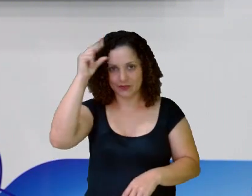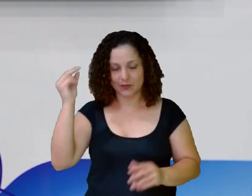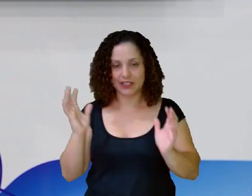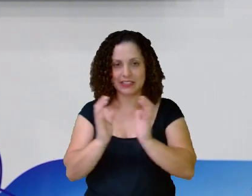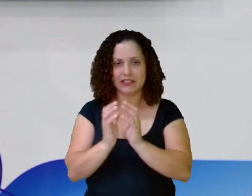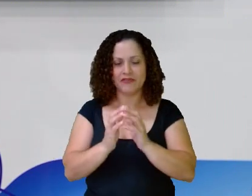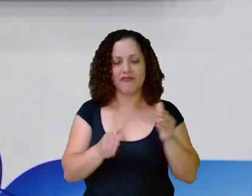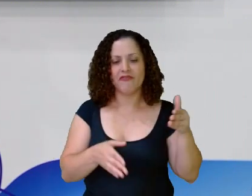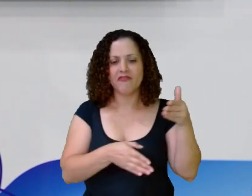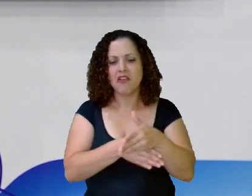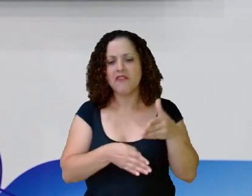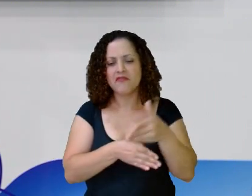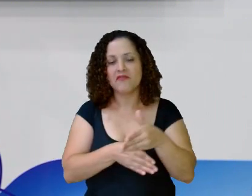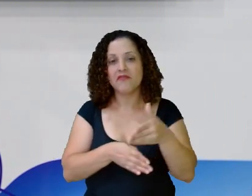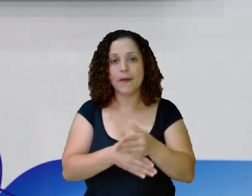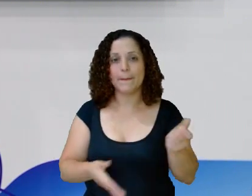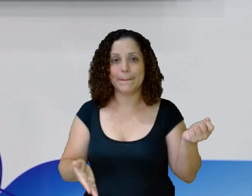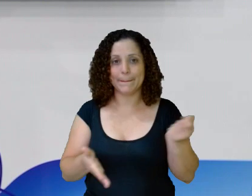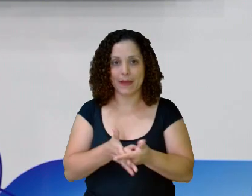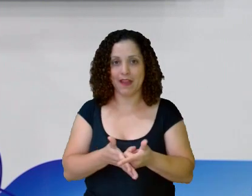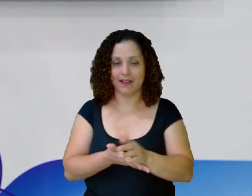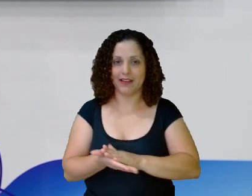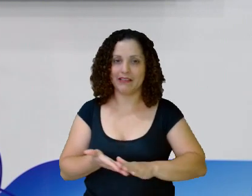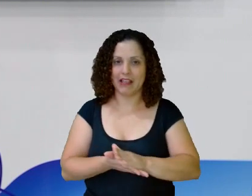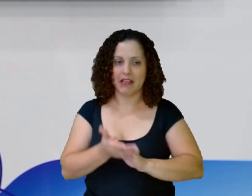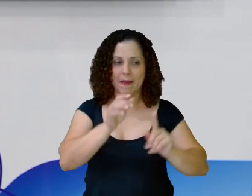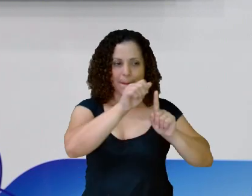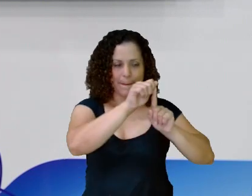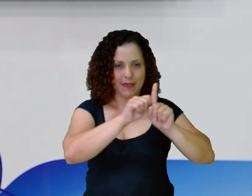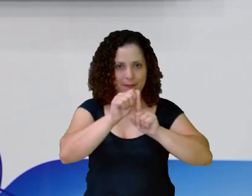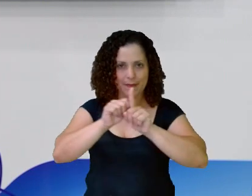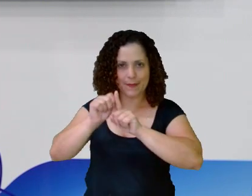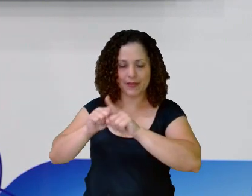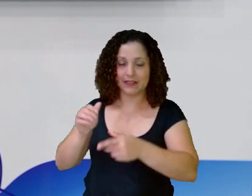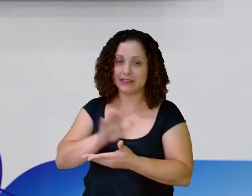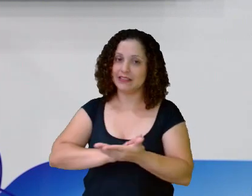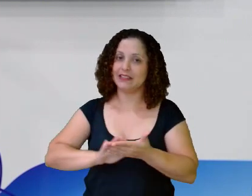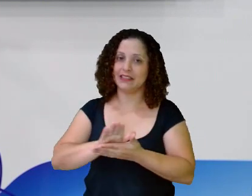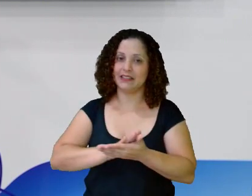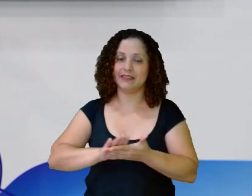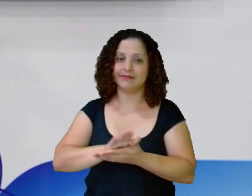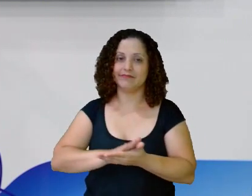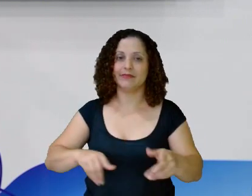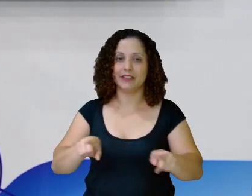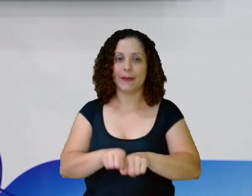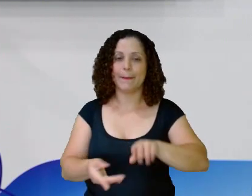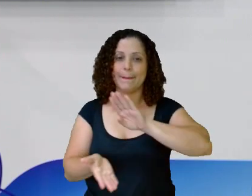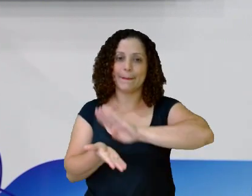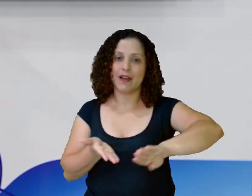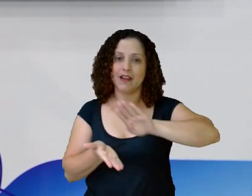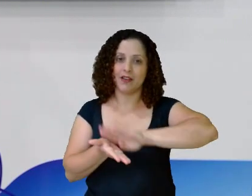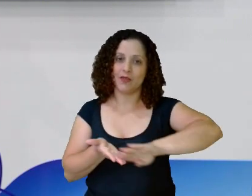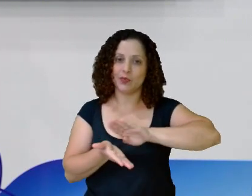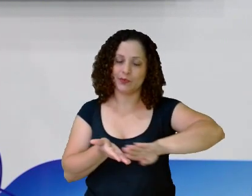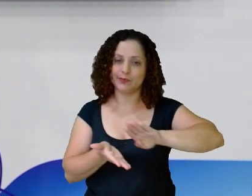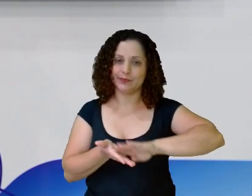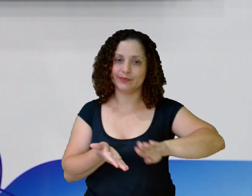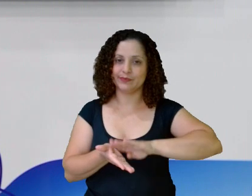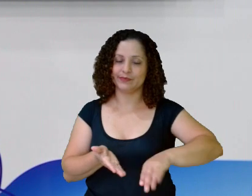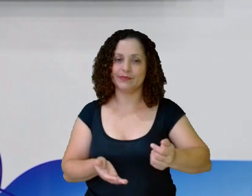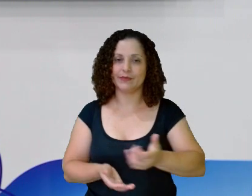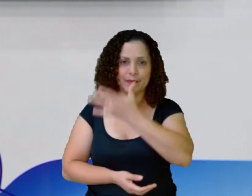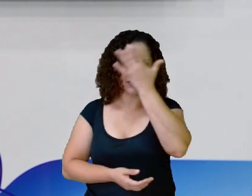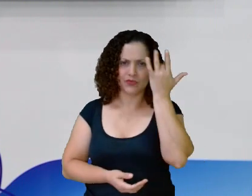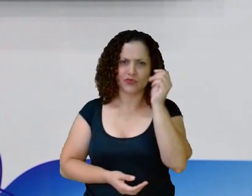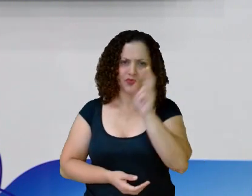Você frequenta a escola e você não paga uma mensalidade por mês. E bancos também que as pessoas utilizam dessa forma e